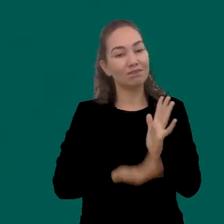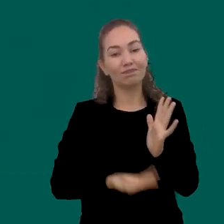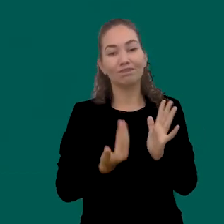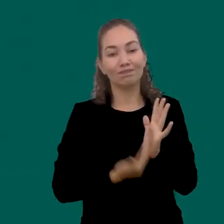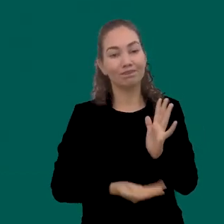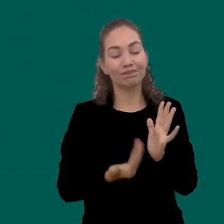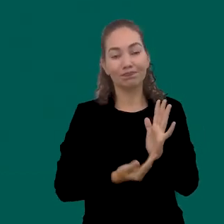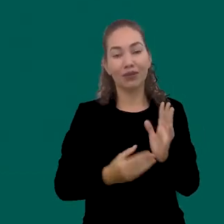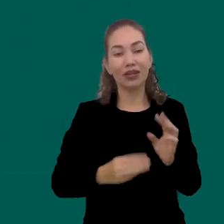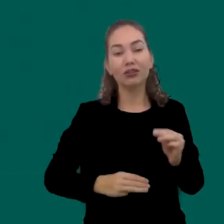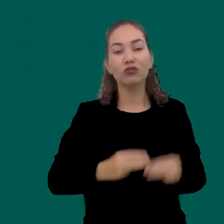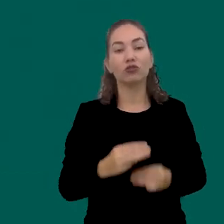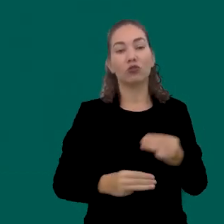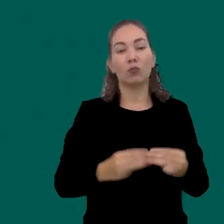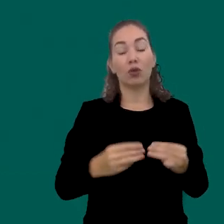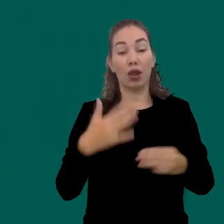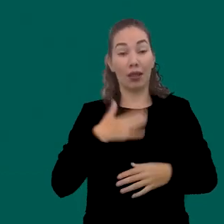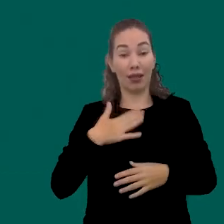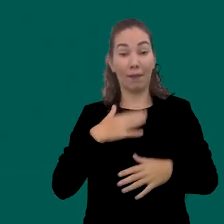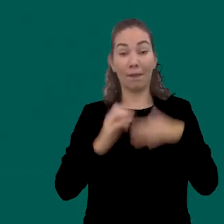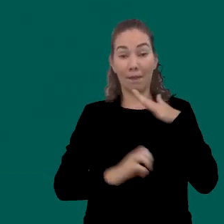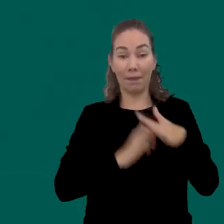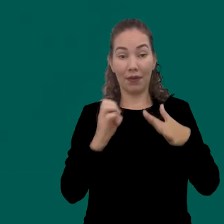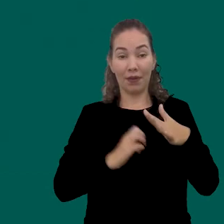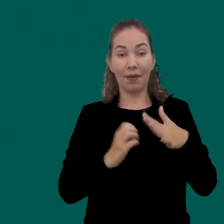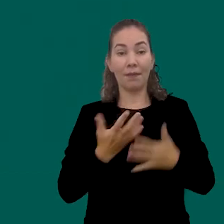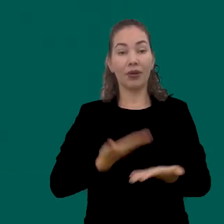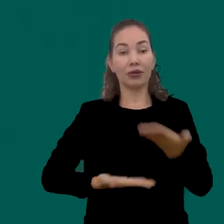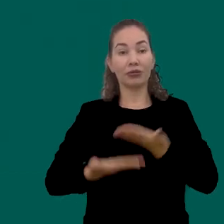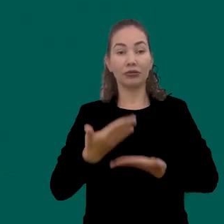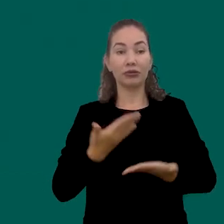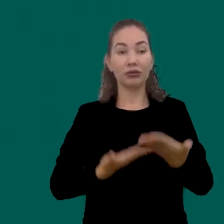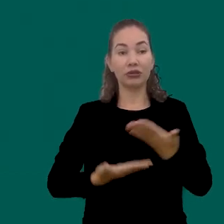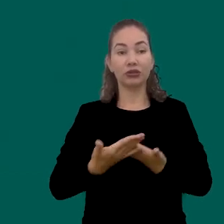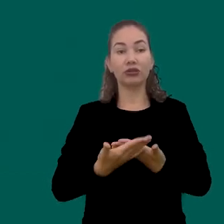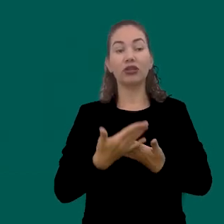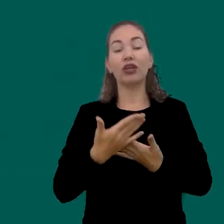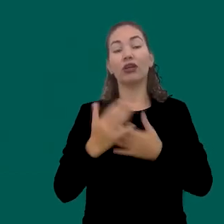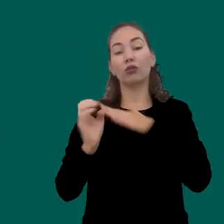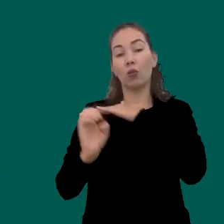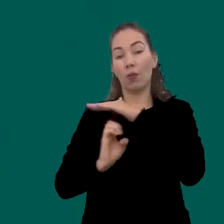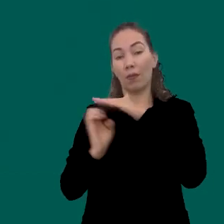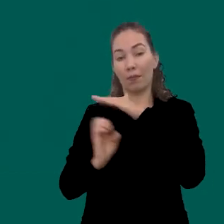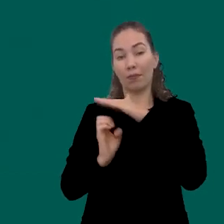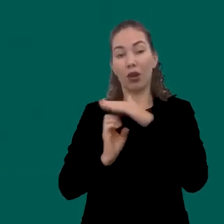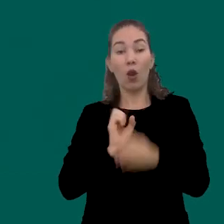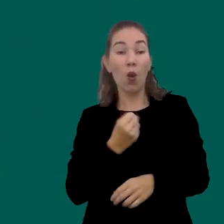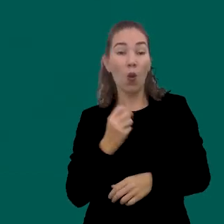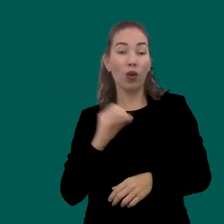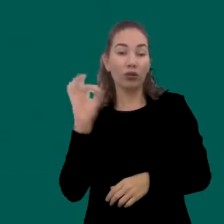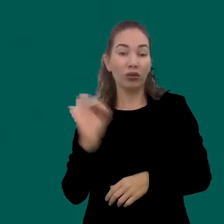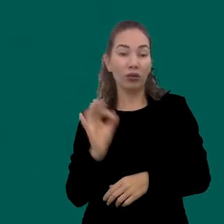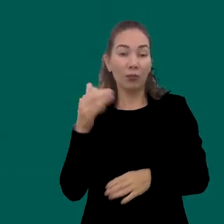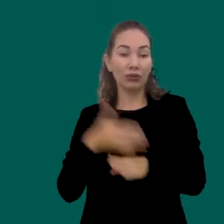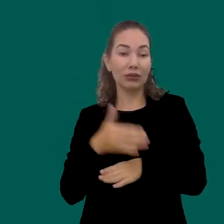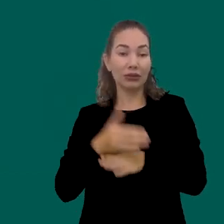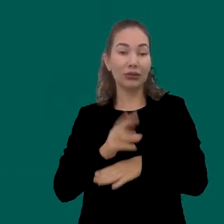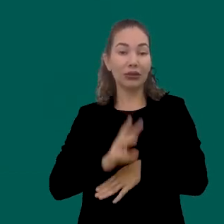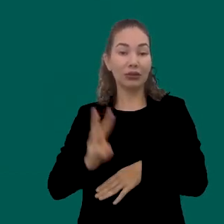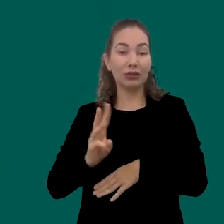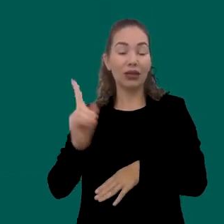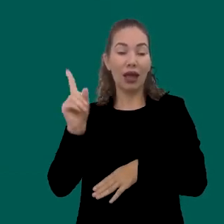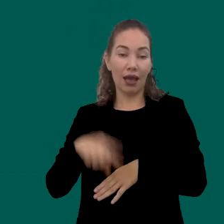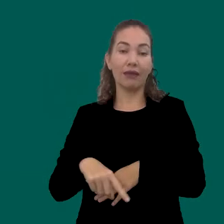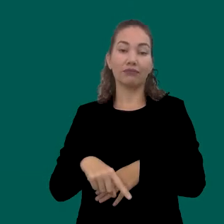porque, por exemplo, pelo menos na minha empresa, que eu atendo B2B, ou seja, eu atendo empresas, 80% dos acessos do nosso site é por